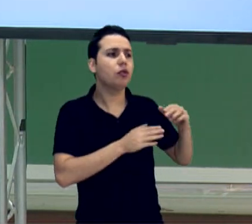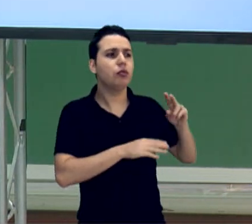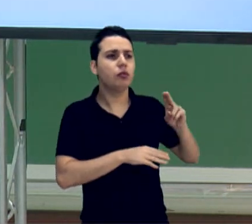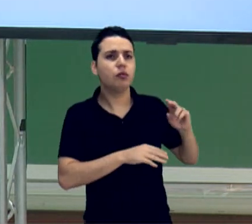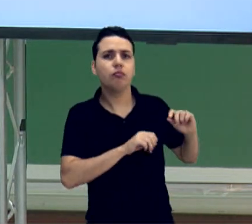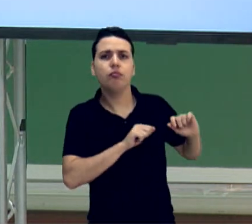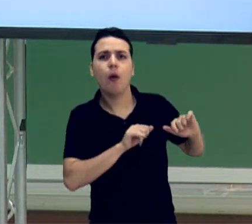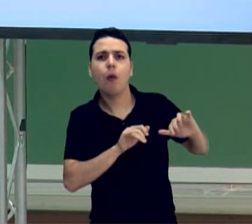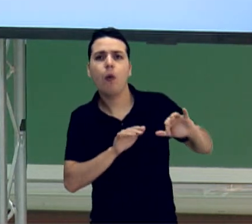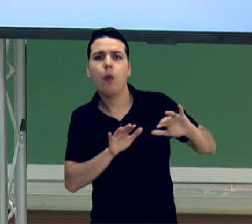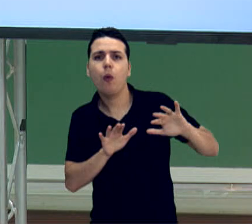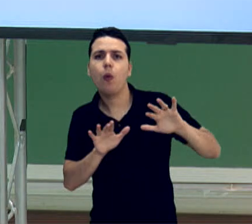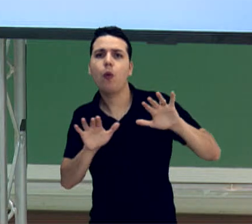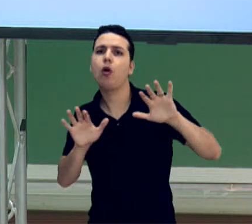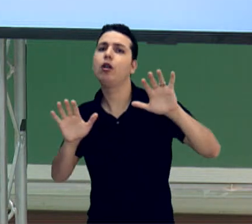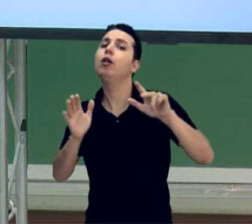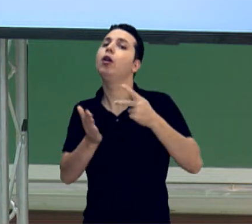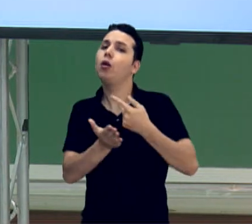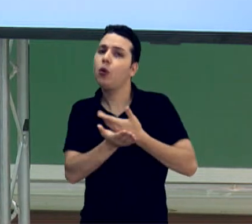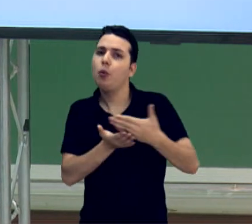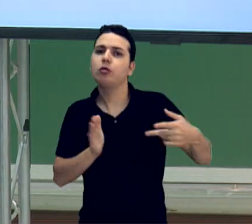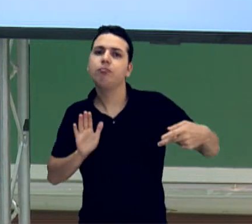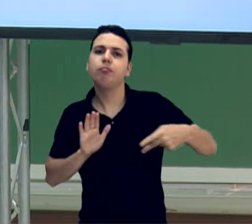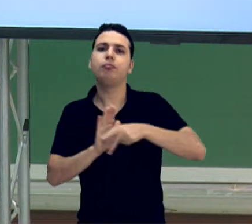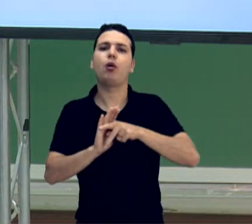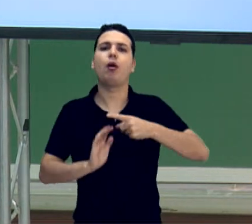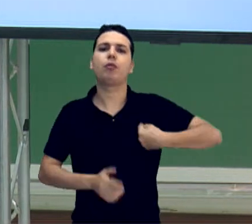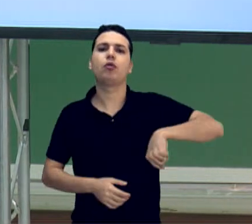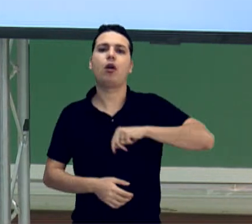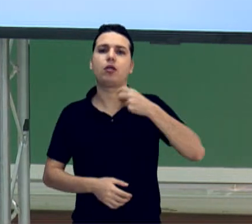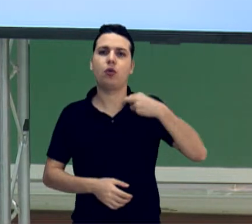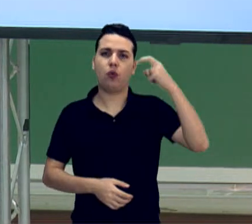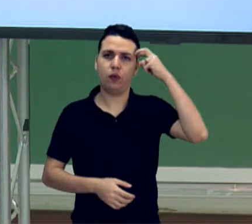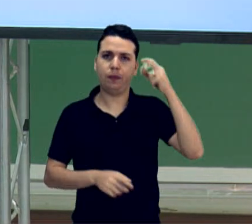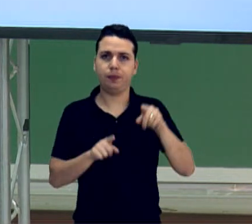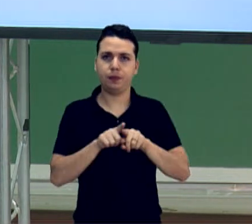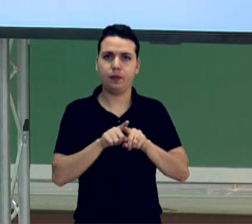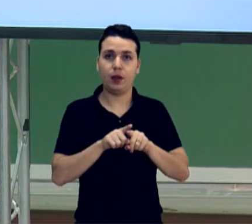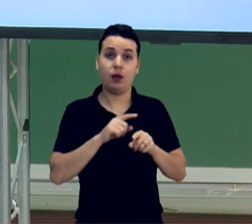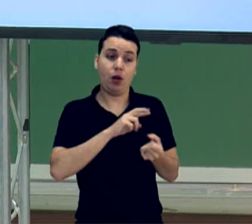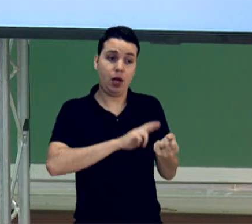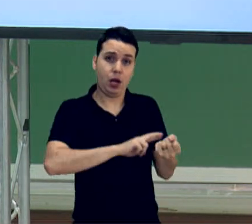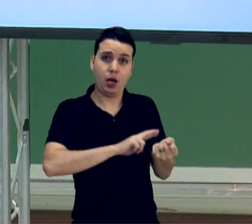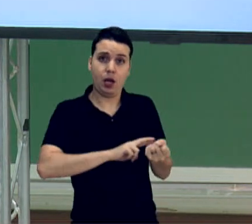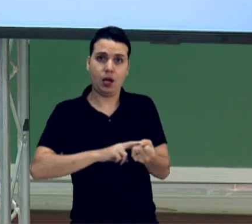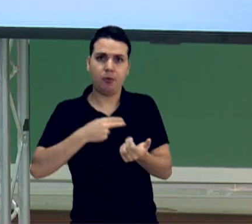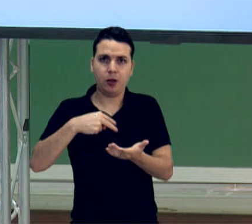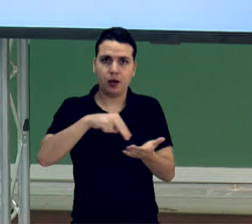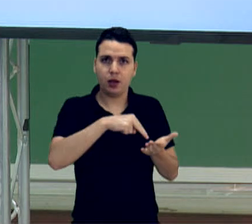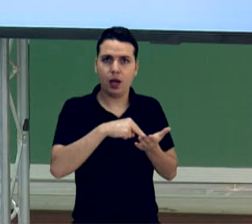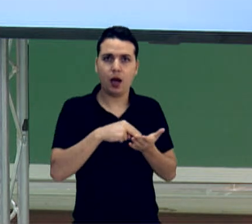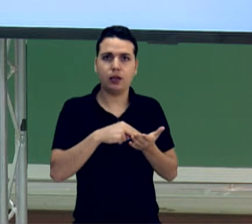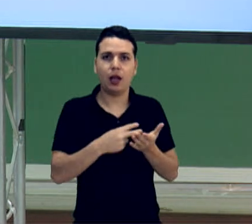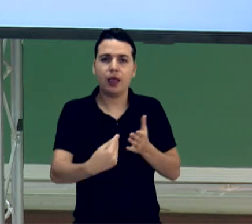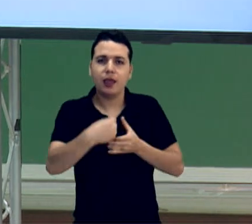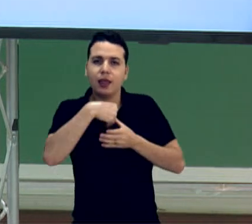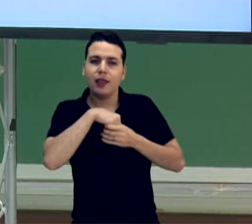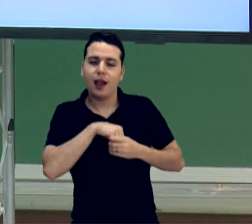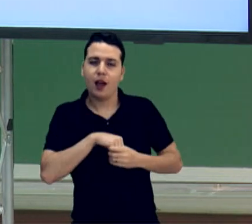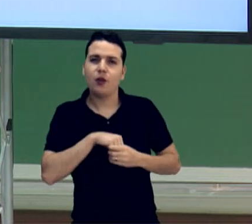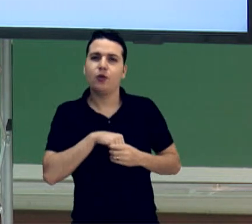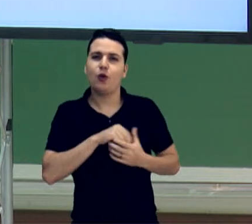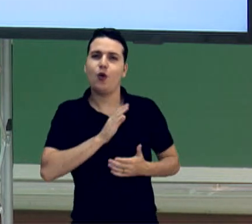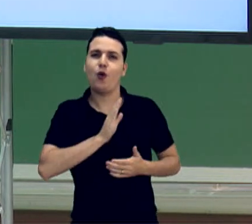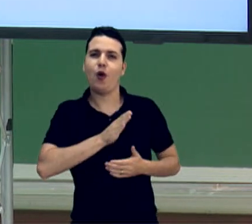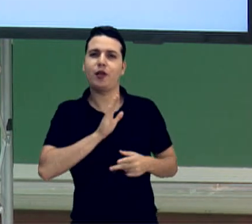e acabou fazendo parte da nossa cultura. Então esse ritmo vem tomando lugar no coração dos gaúchos. Também fala de amor,